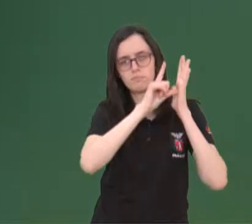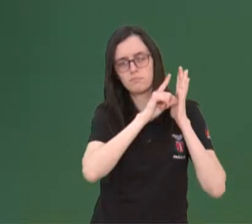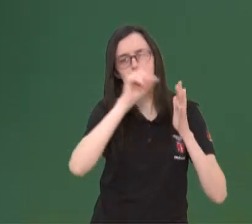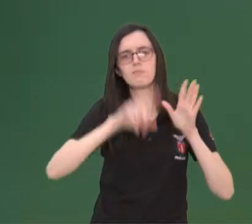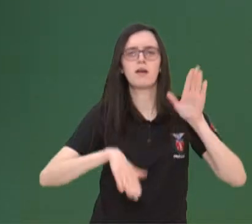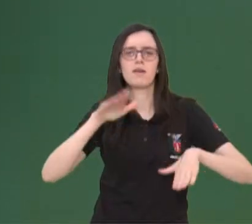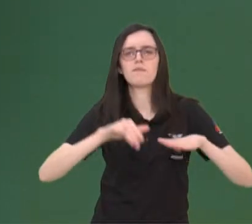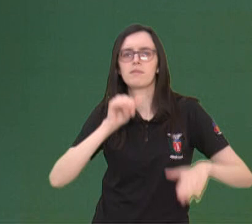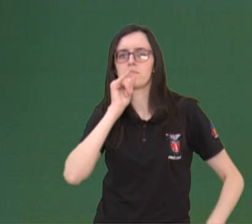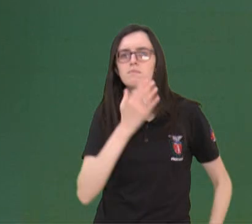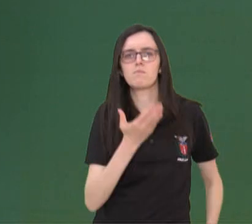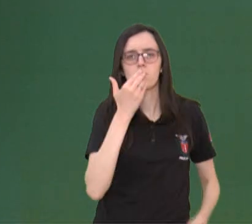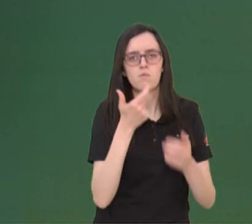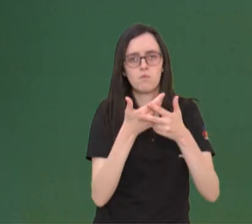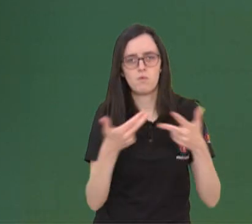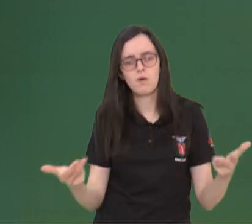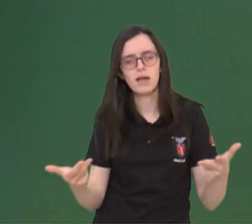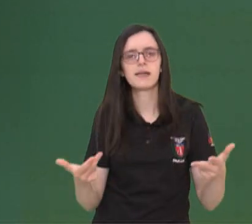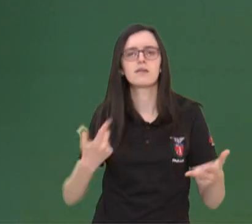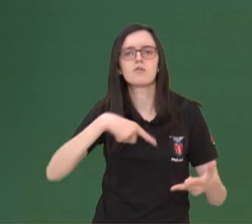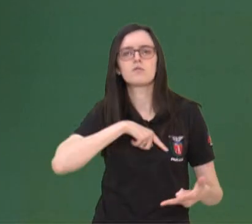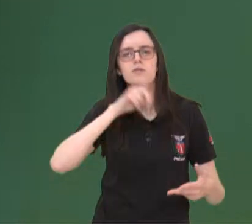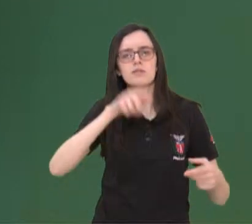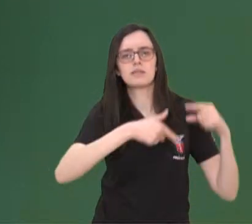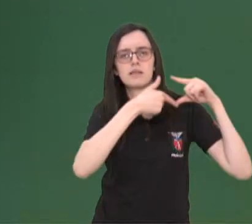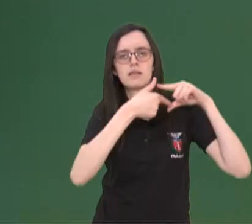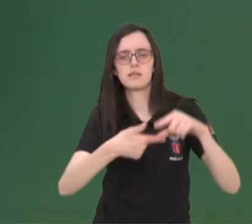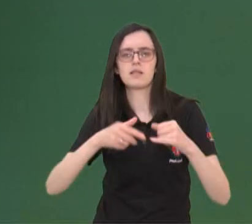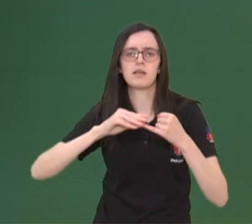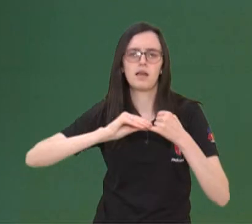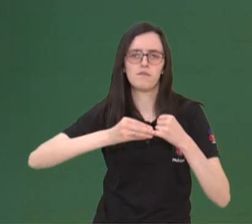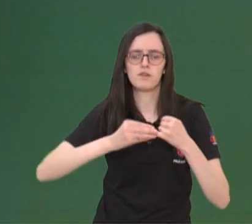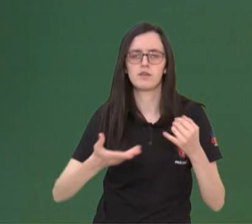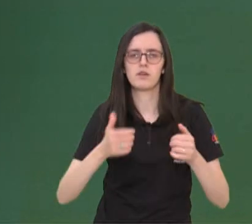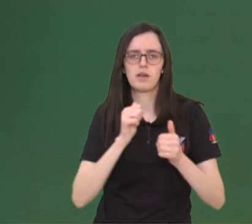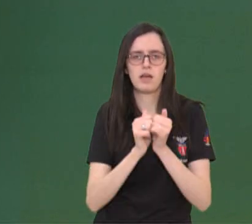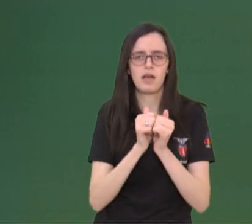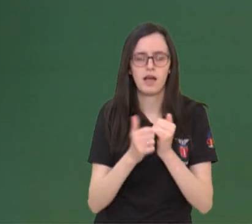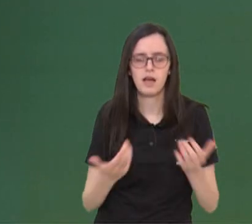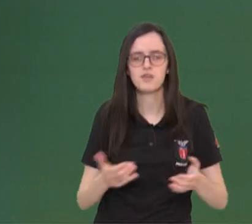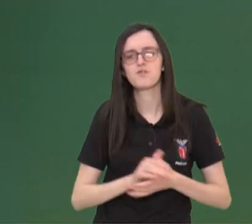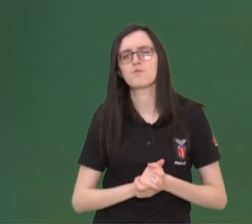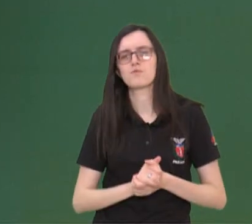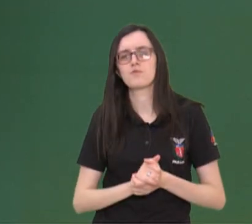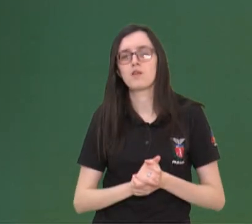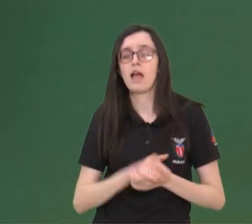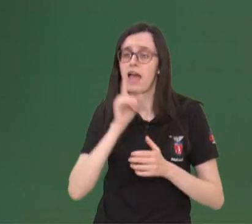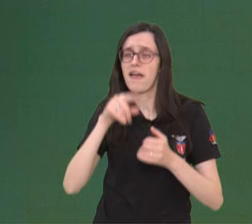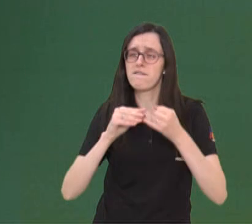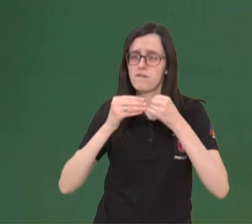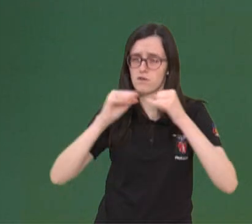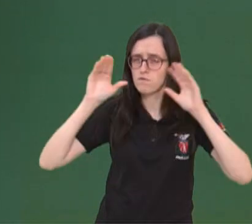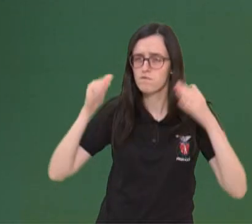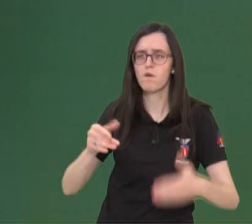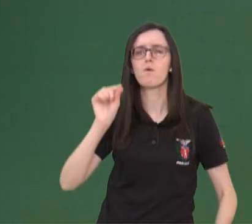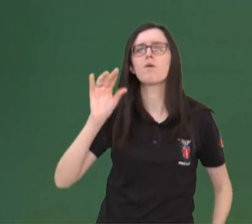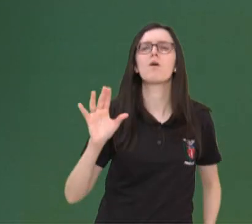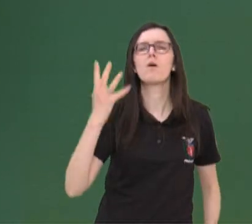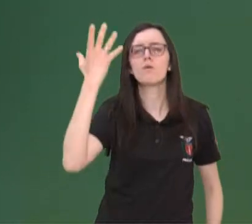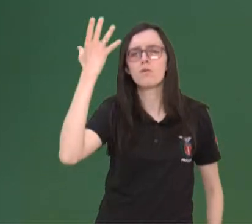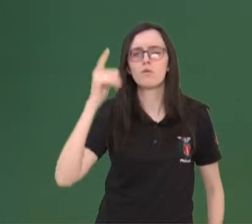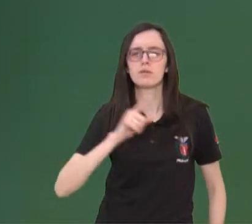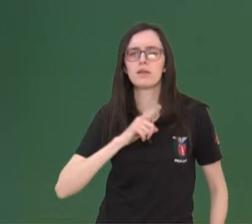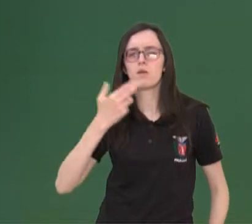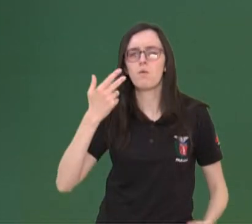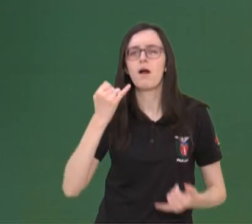na culinária ali, o nosso tradicional feijão e arroz, né, o feijão específico, ele tem